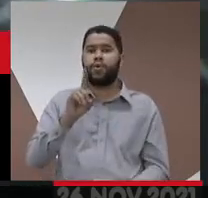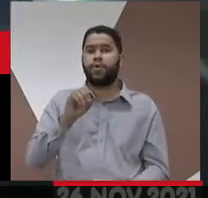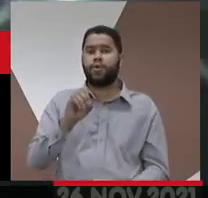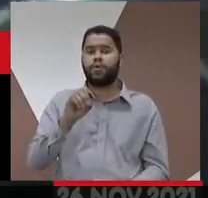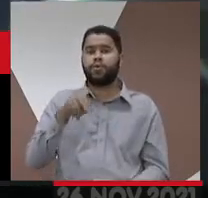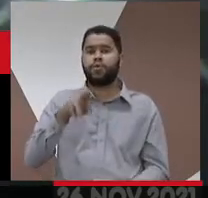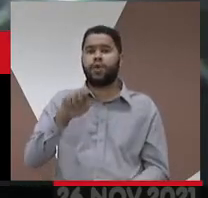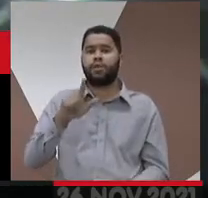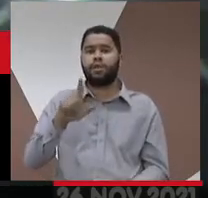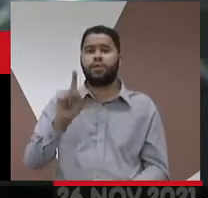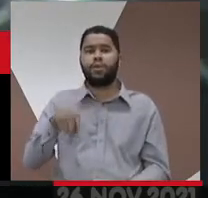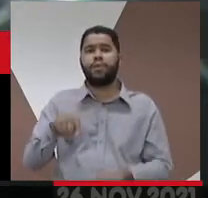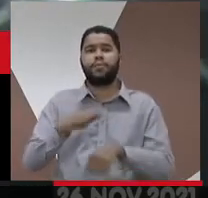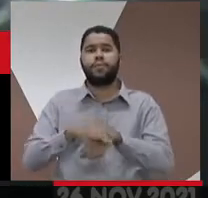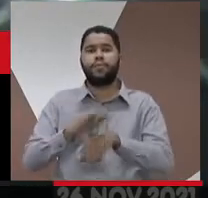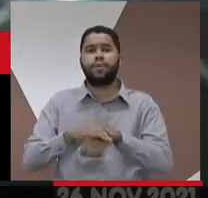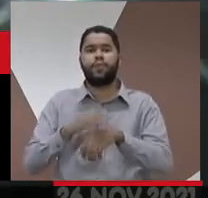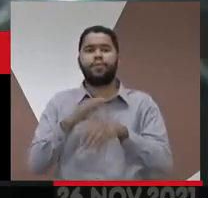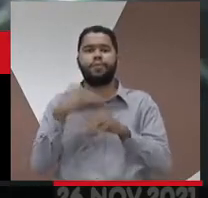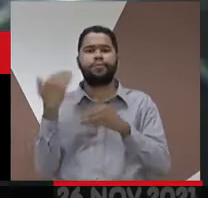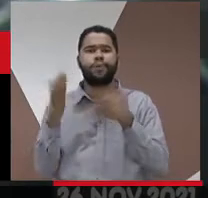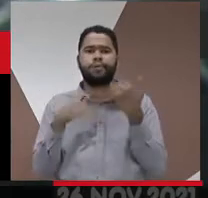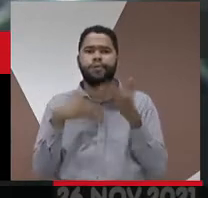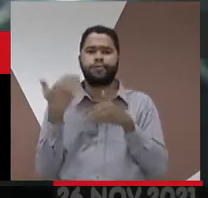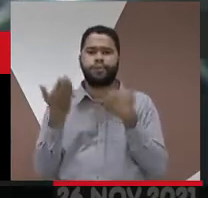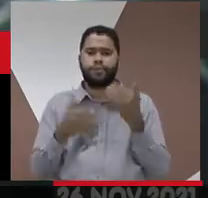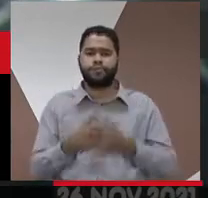construído através das mortes que tiveram lá.